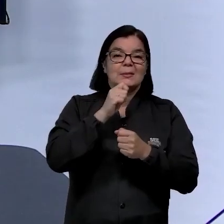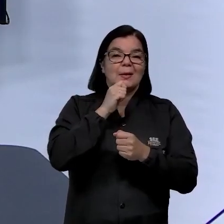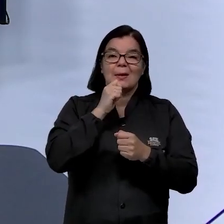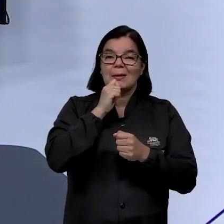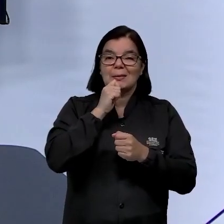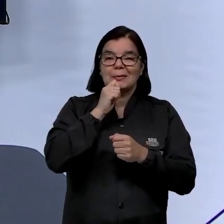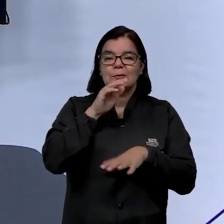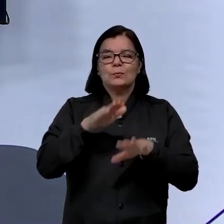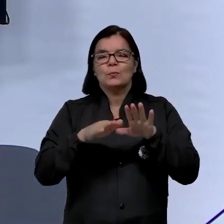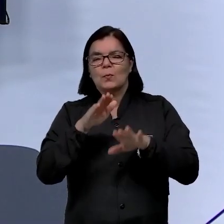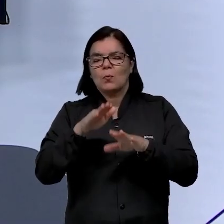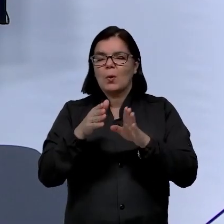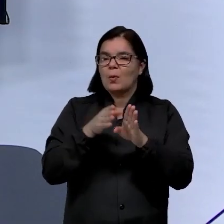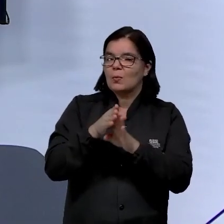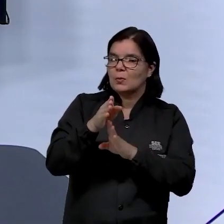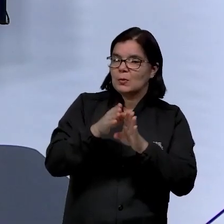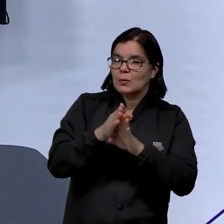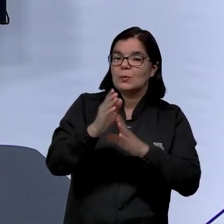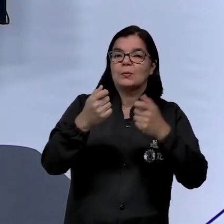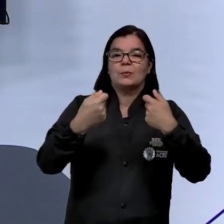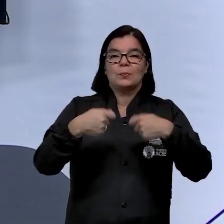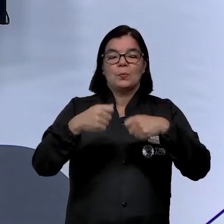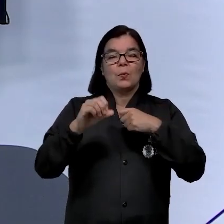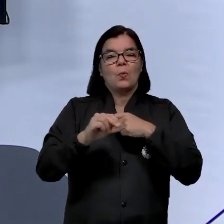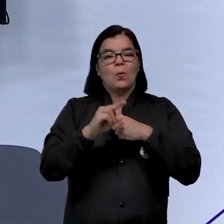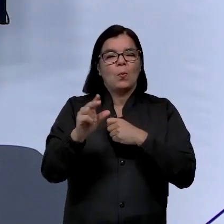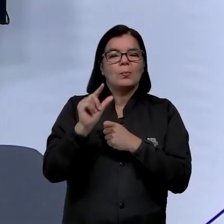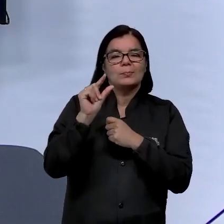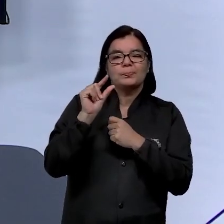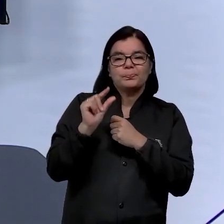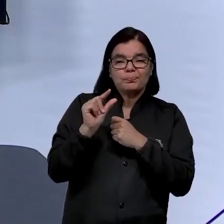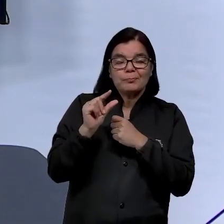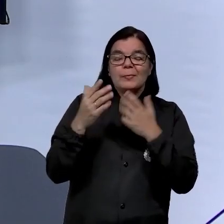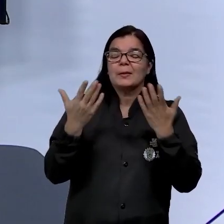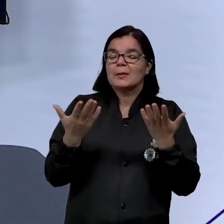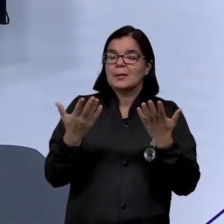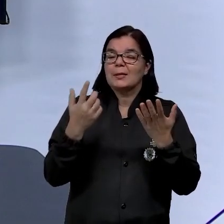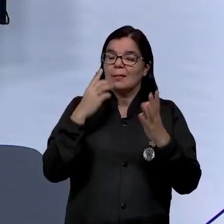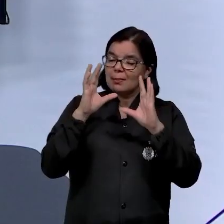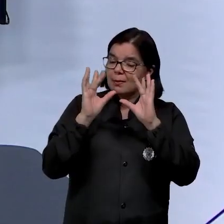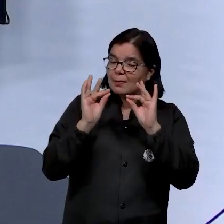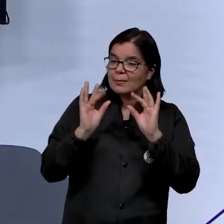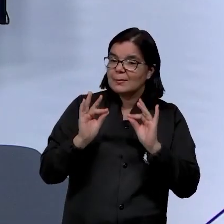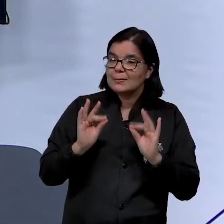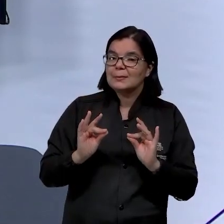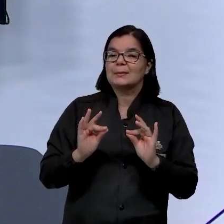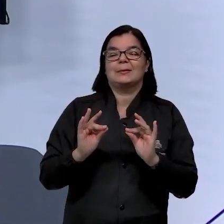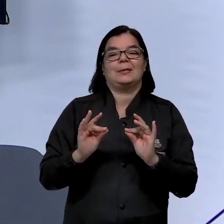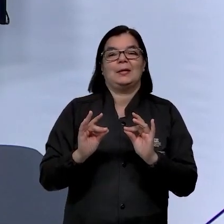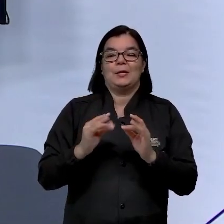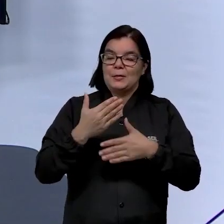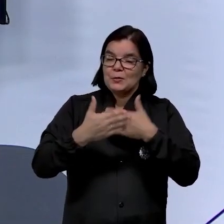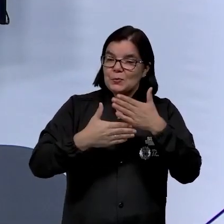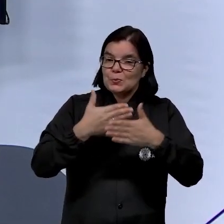deparou, talvez, com a orientação devida ou um pouquinho, né, desse detalhe sobre o